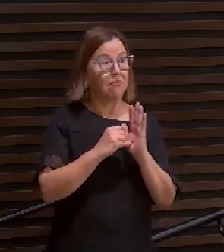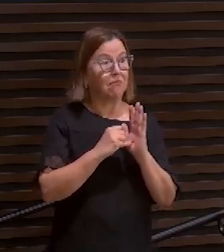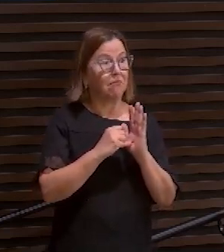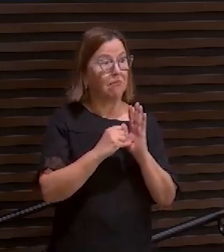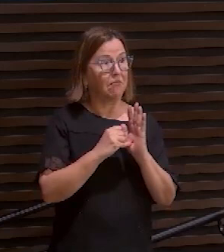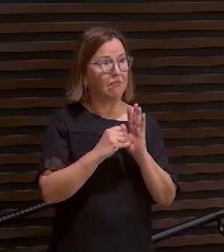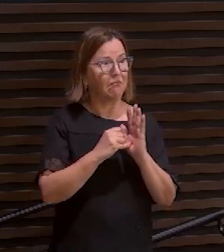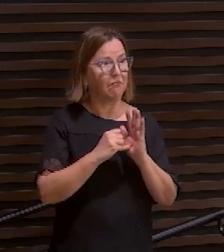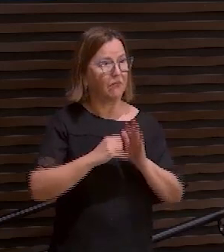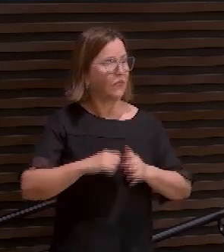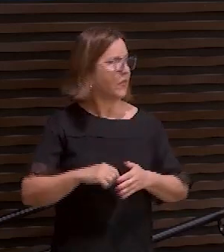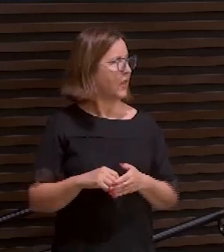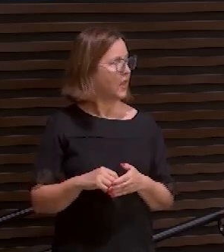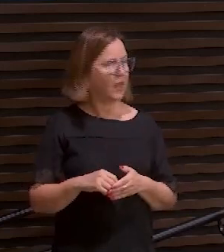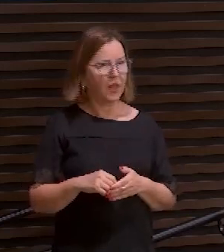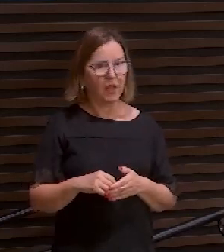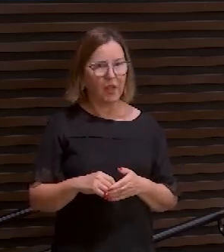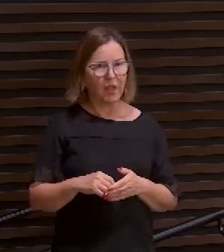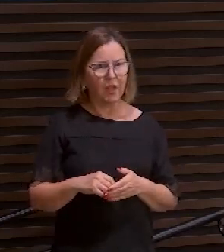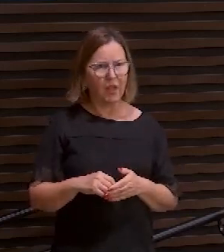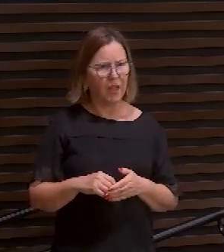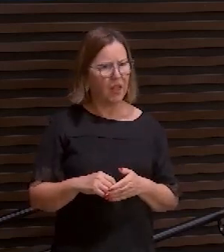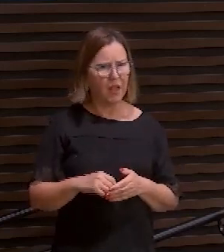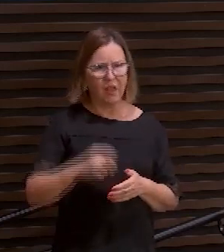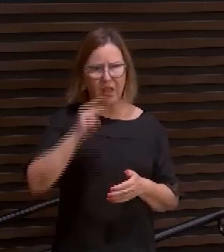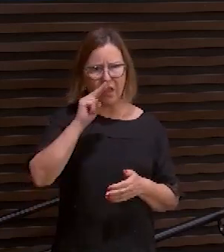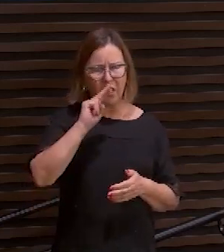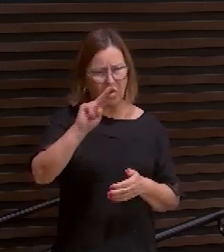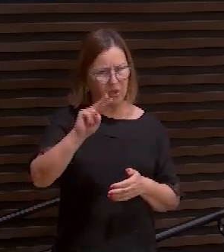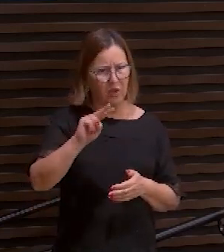Eu não tenho visto muitas pregações sobre José.